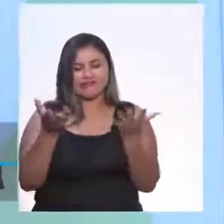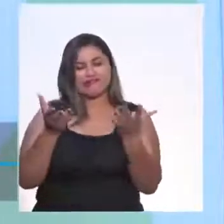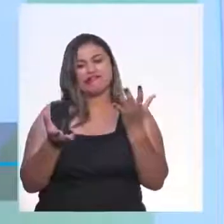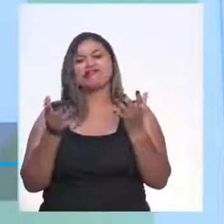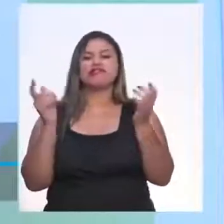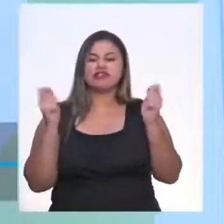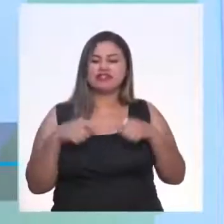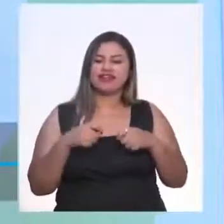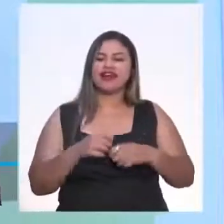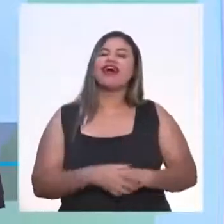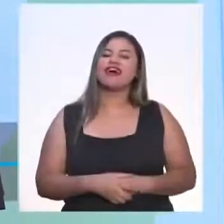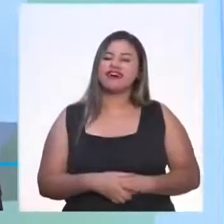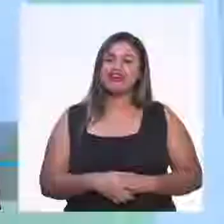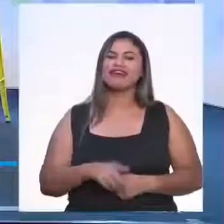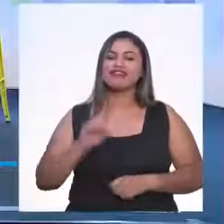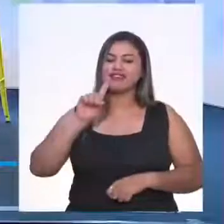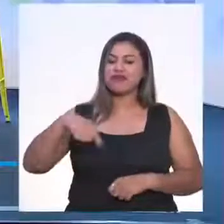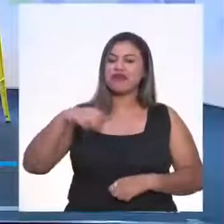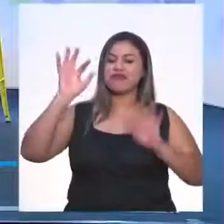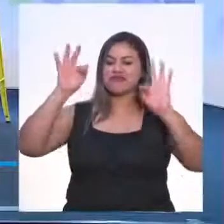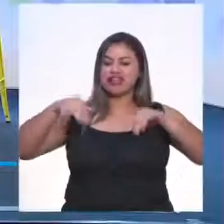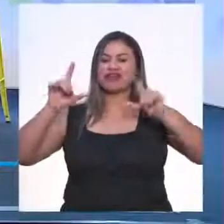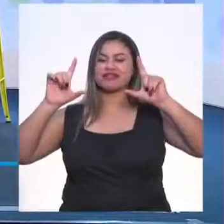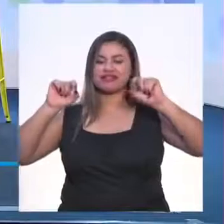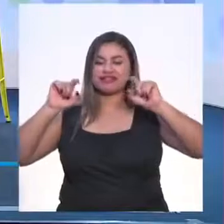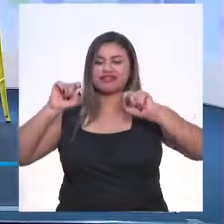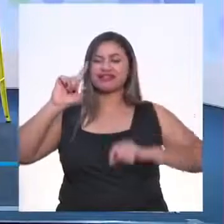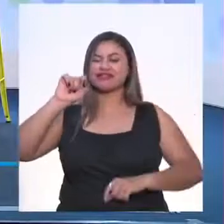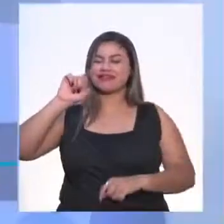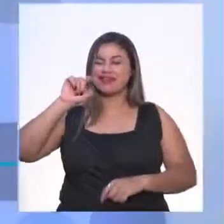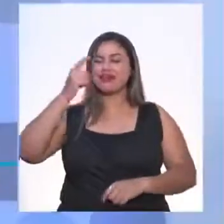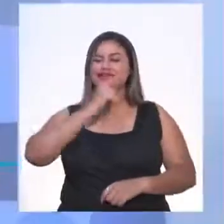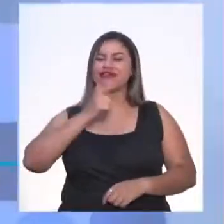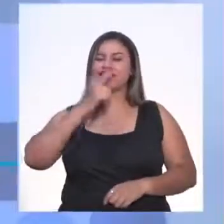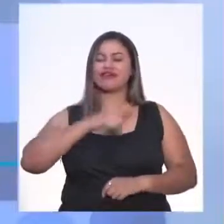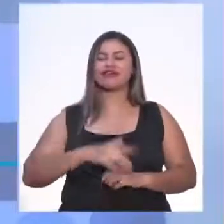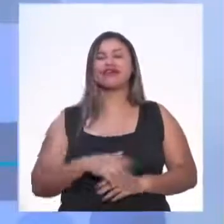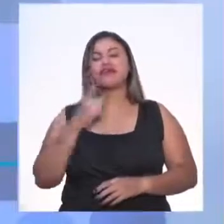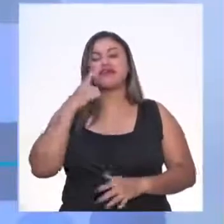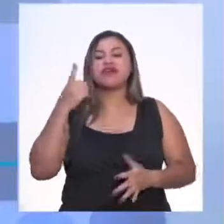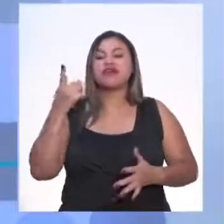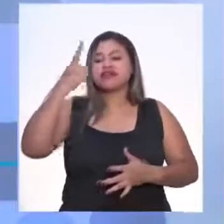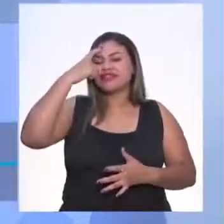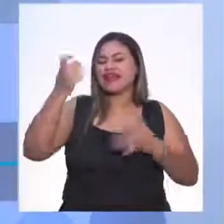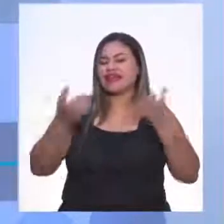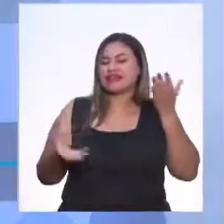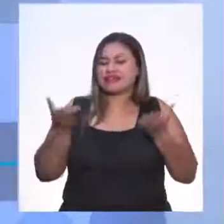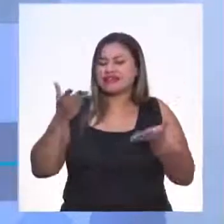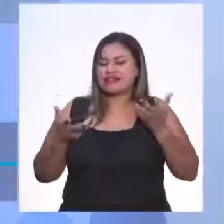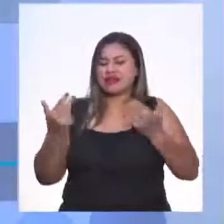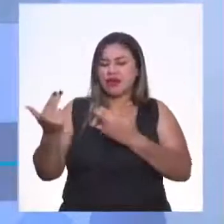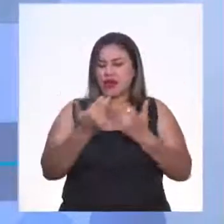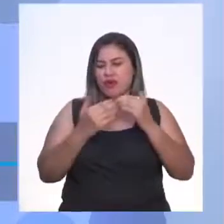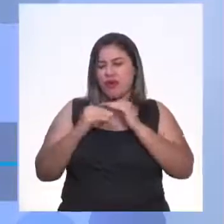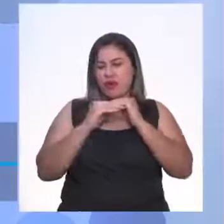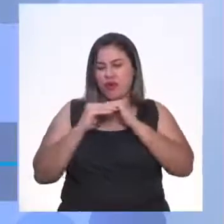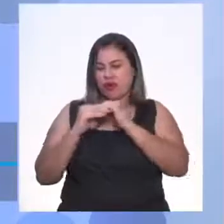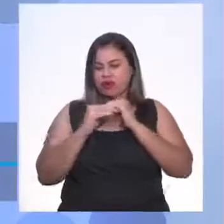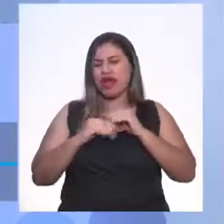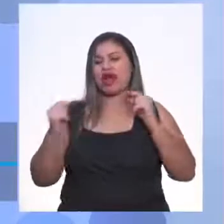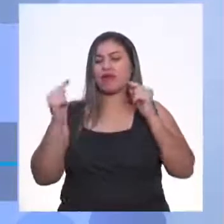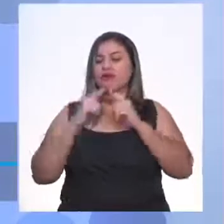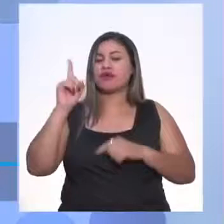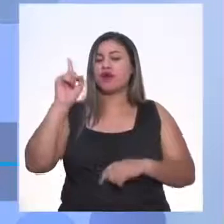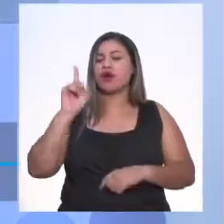mesmo jeito. Lá no final das contas, chegou no 10 da mesma forma, né? Então, essa ideia, esse equilíbrio, essa igualdade. A igualdade nada mais